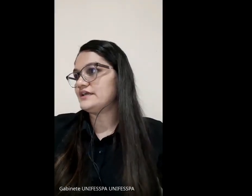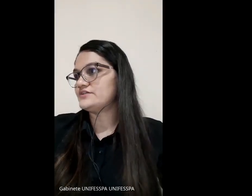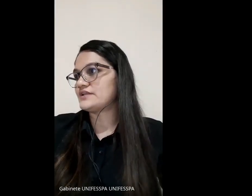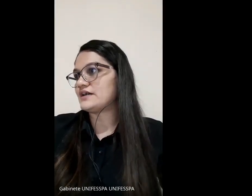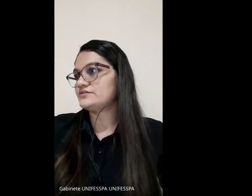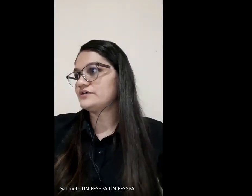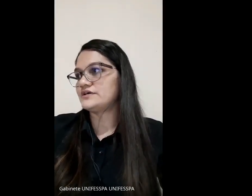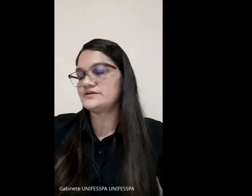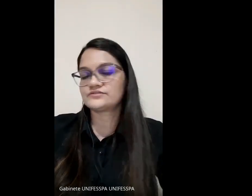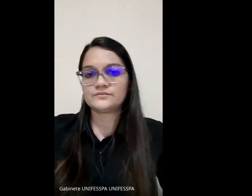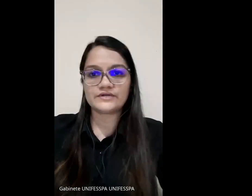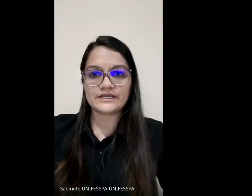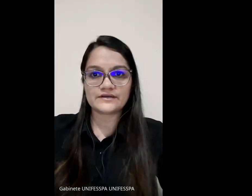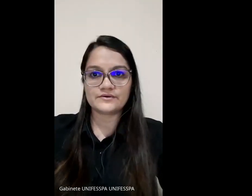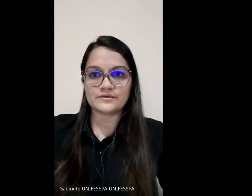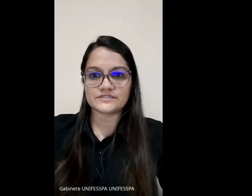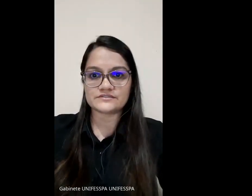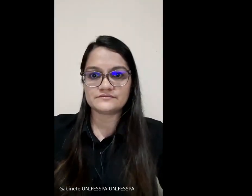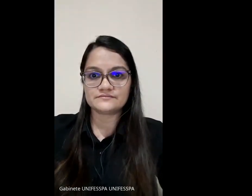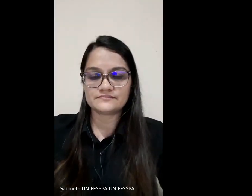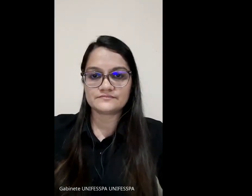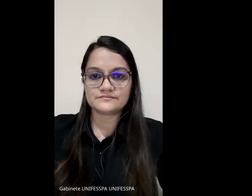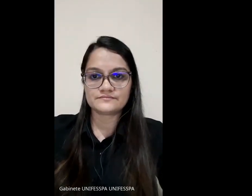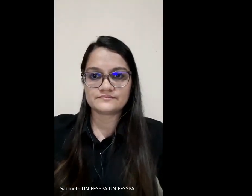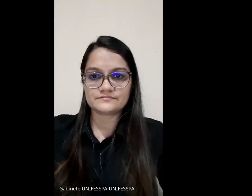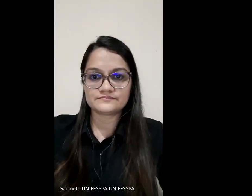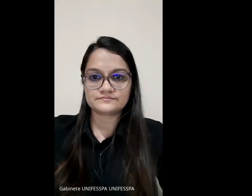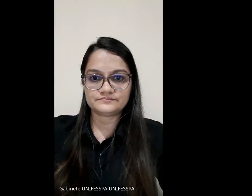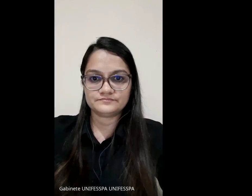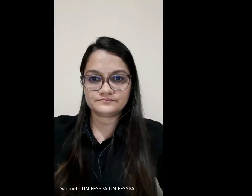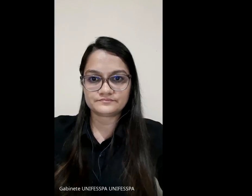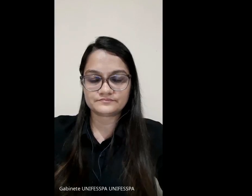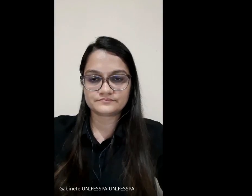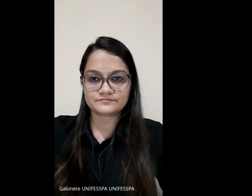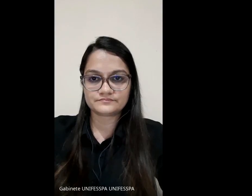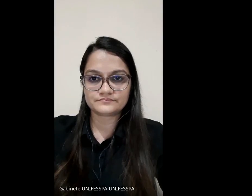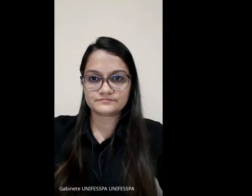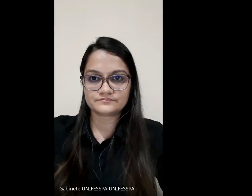mestre Edinaldo Cândido Moreira Gomes.